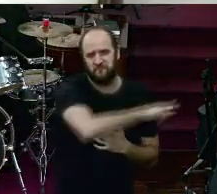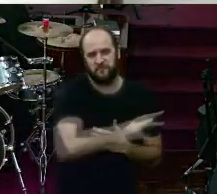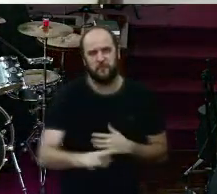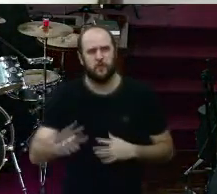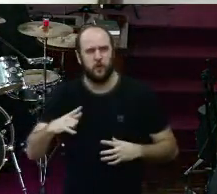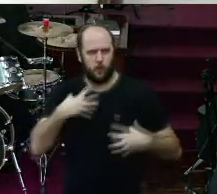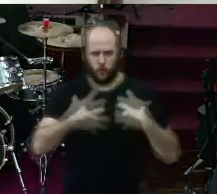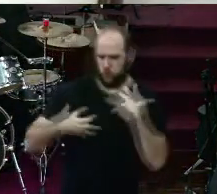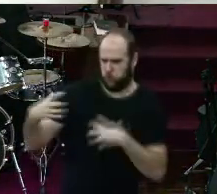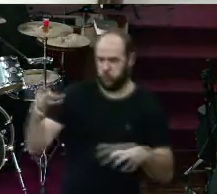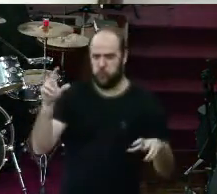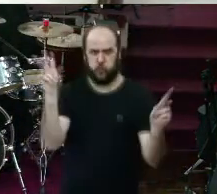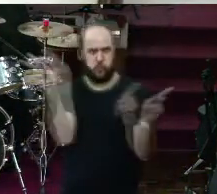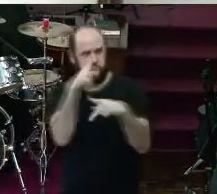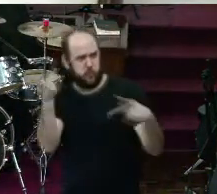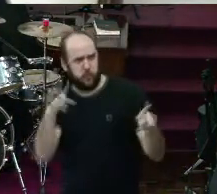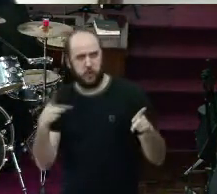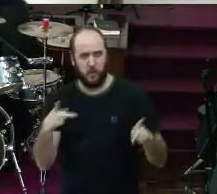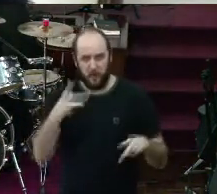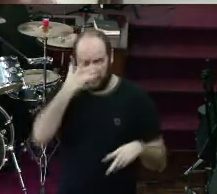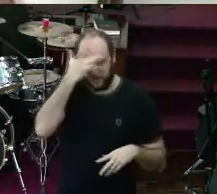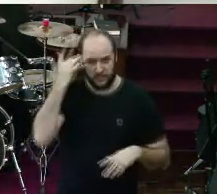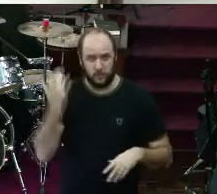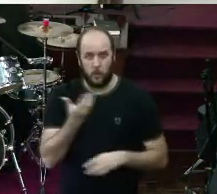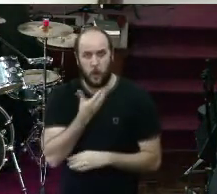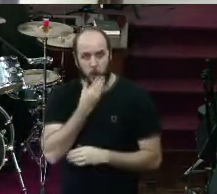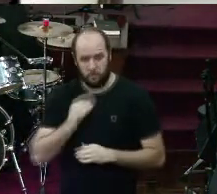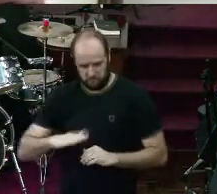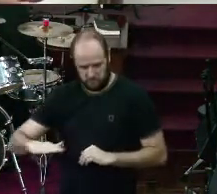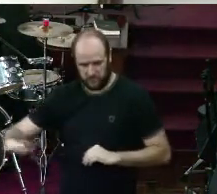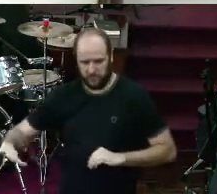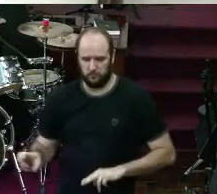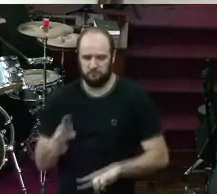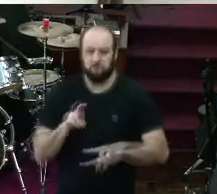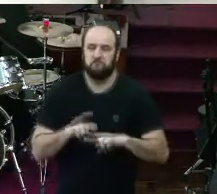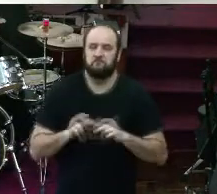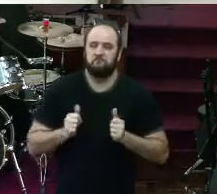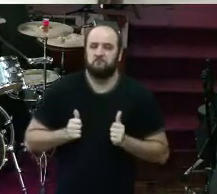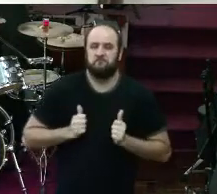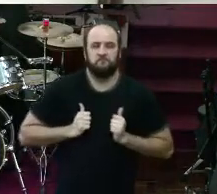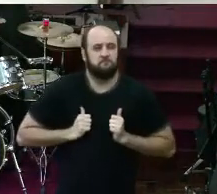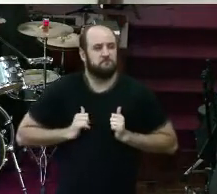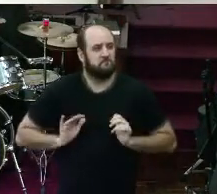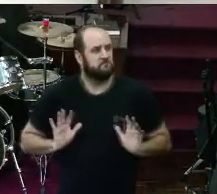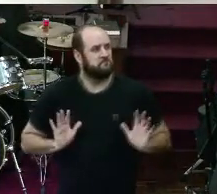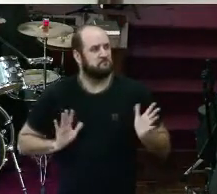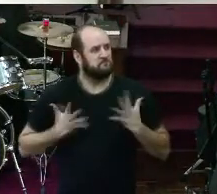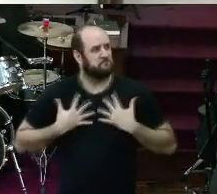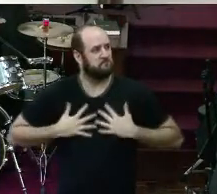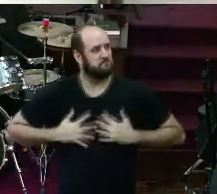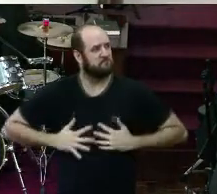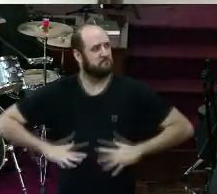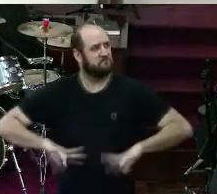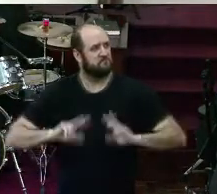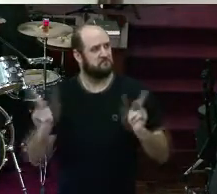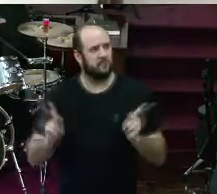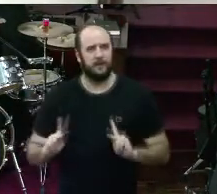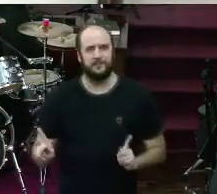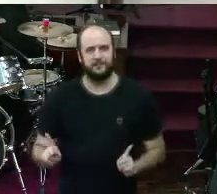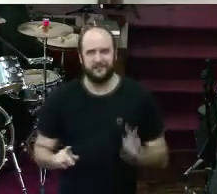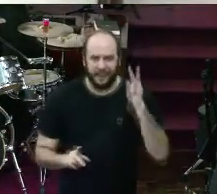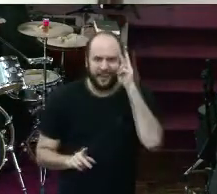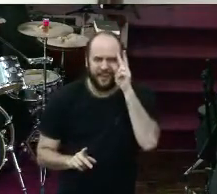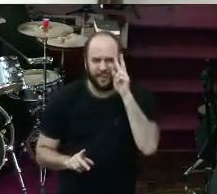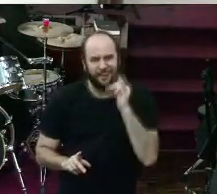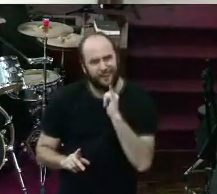terrível que estava naquele avião, todo mundo assustado, os comissários de bordo experientes, treinados, todos apavorados, mas um menininho assentado